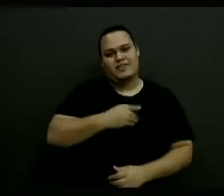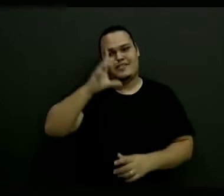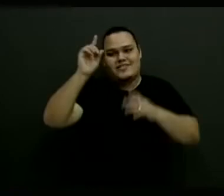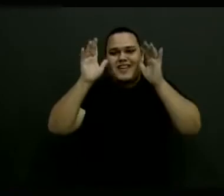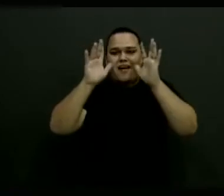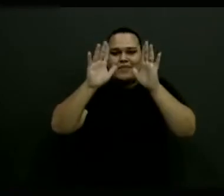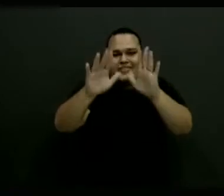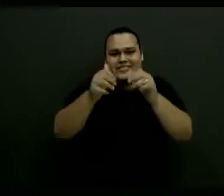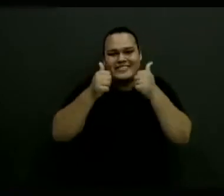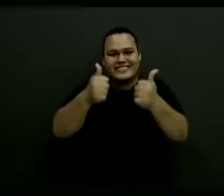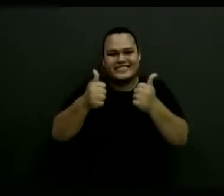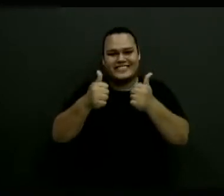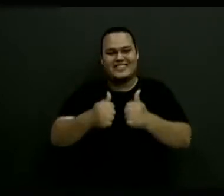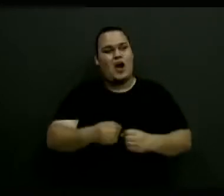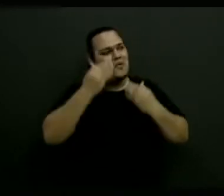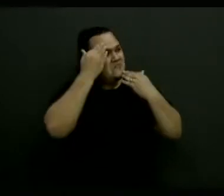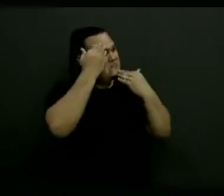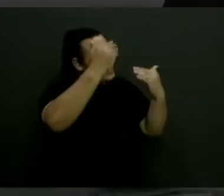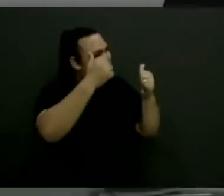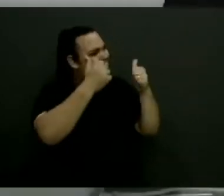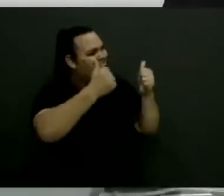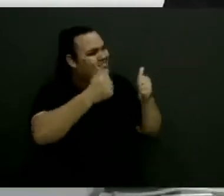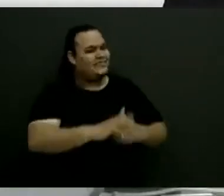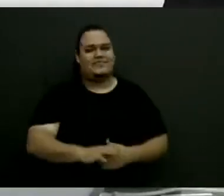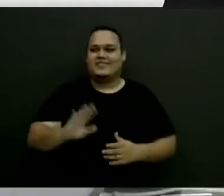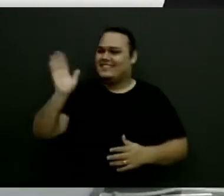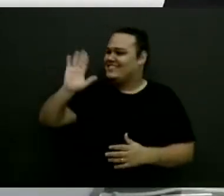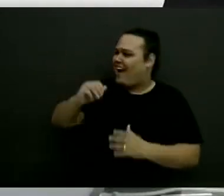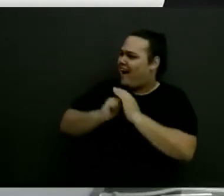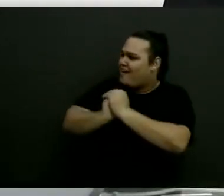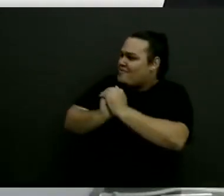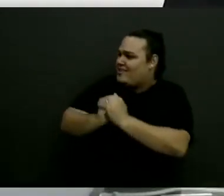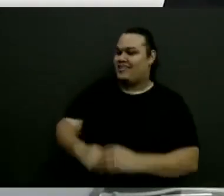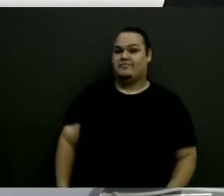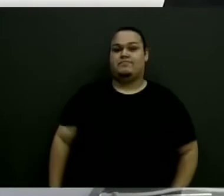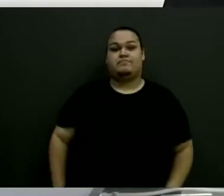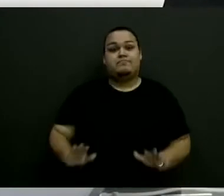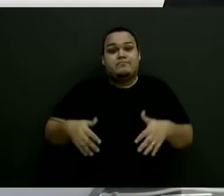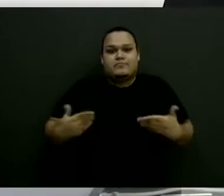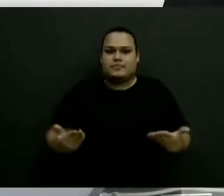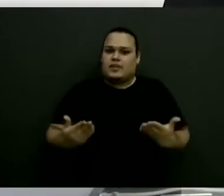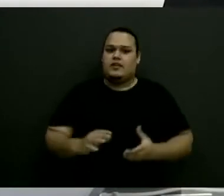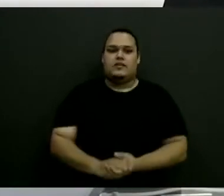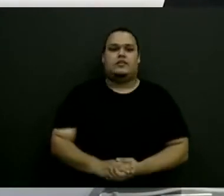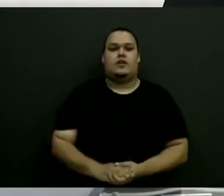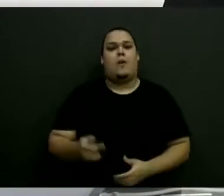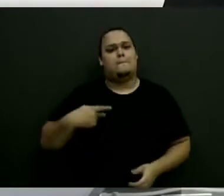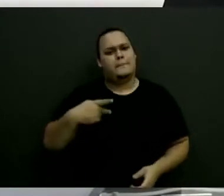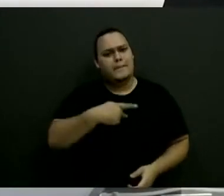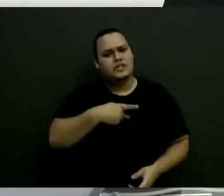abençoe. Obrigado, Deus abençoe. Pastor. Vai. Bem, gente, está aí o pastor Misael, um